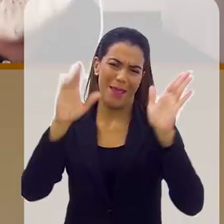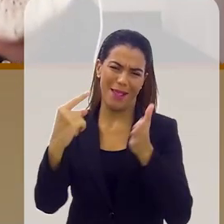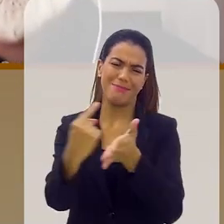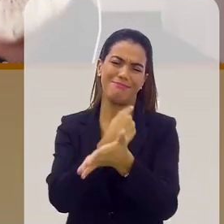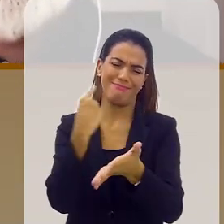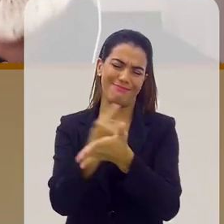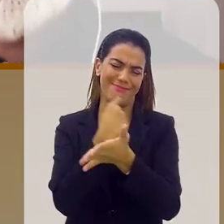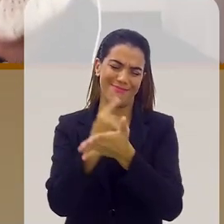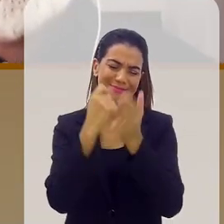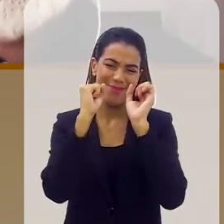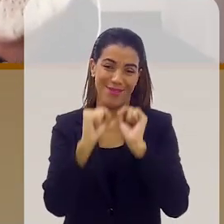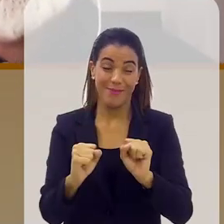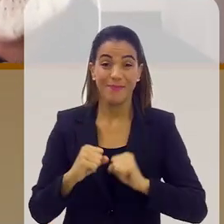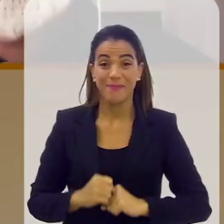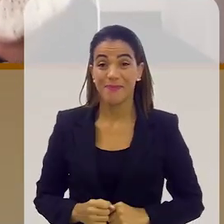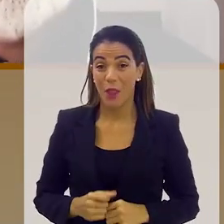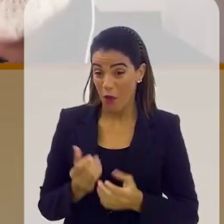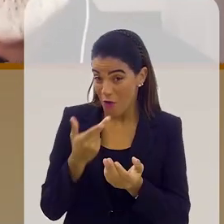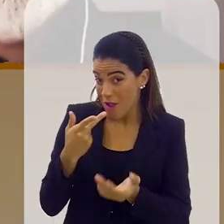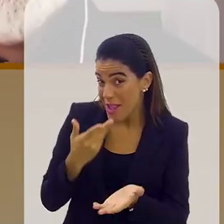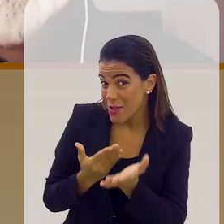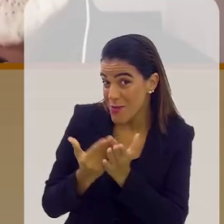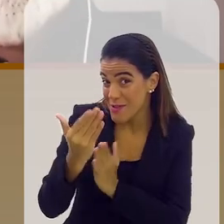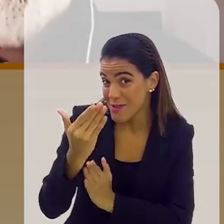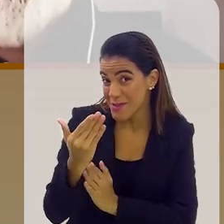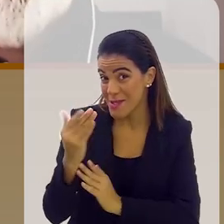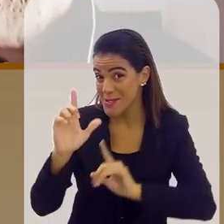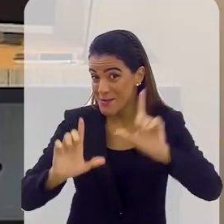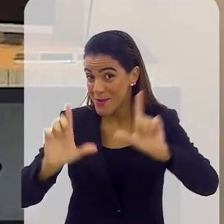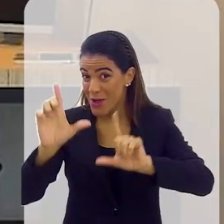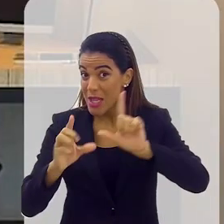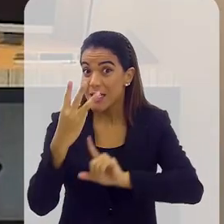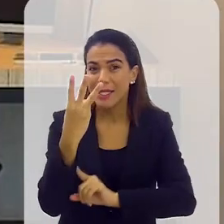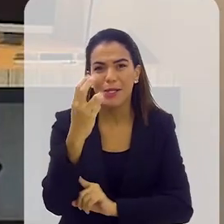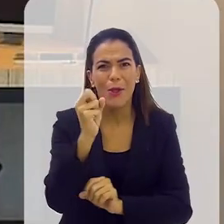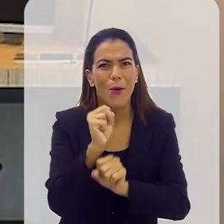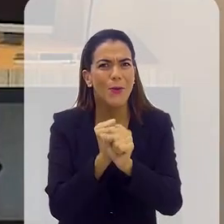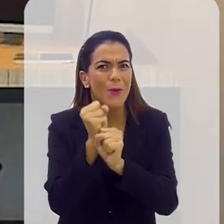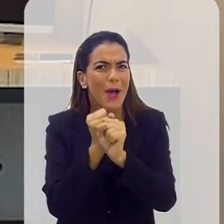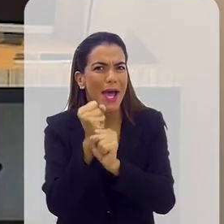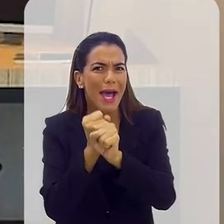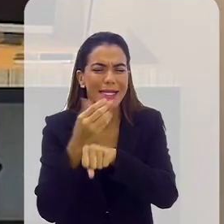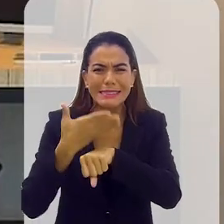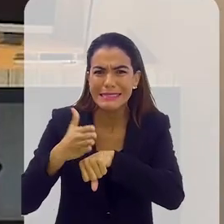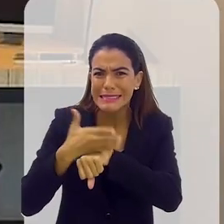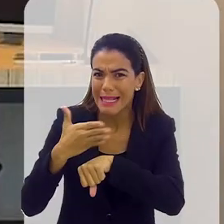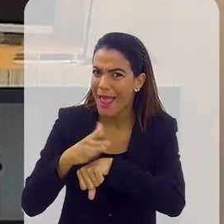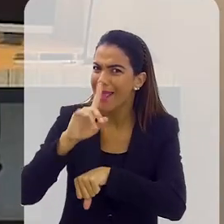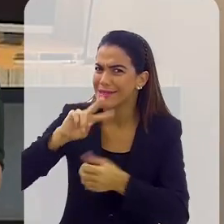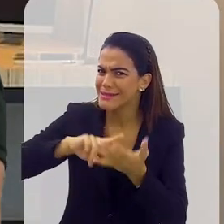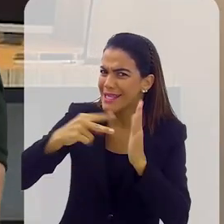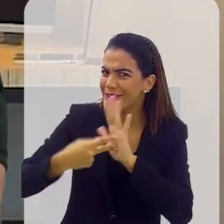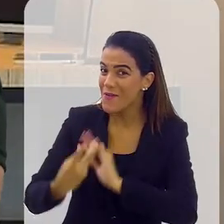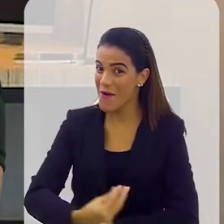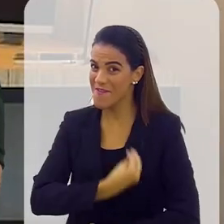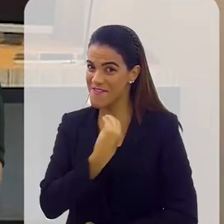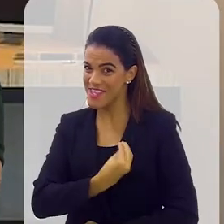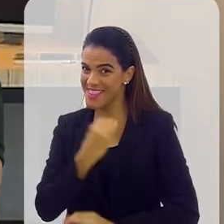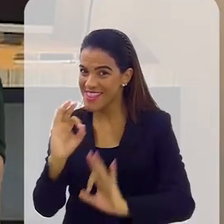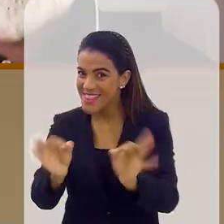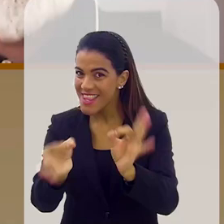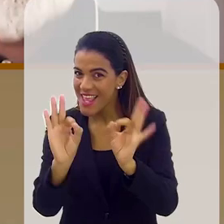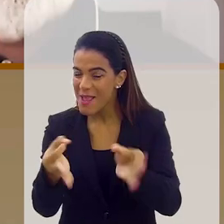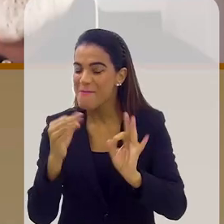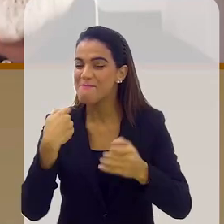perguntas. Mauro, como eu disse no início do programa, são 38 anos de dedicação ao carnaval. É uma vida, né? Precisa